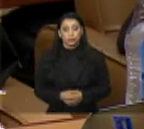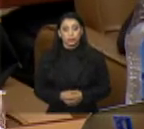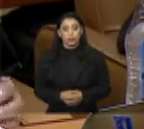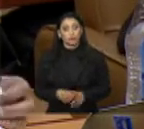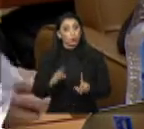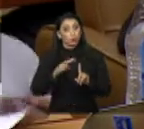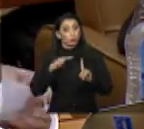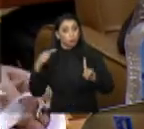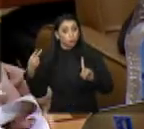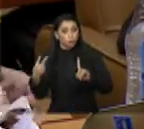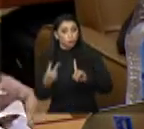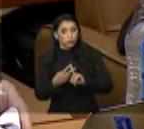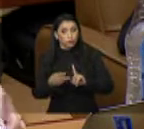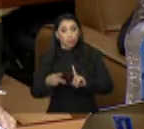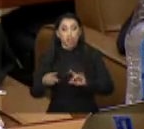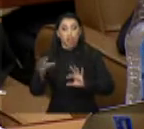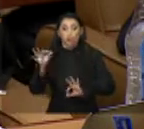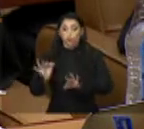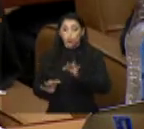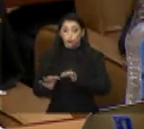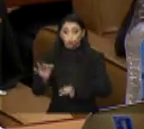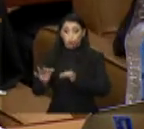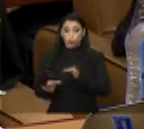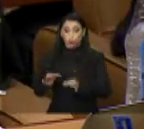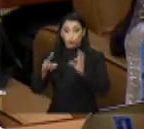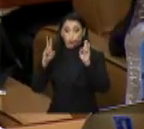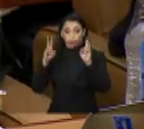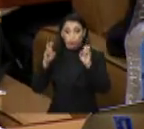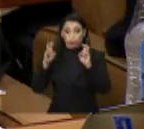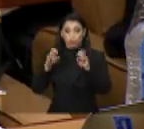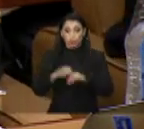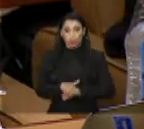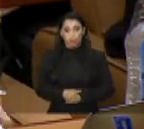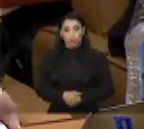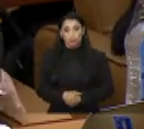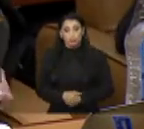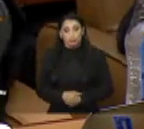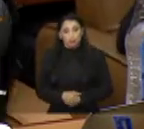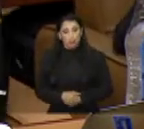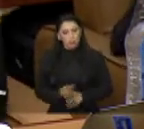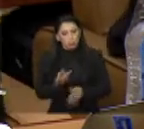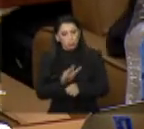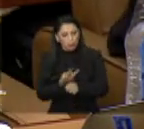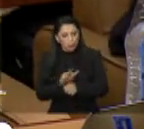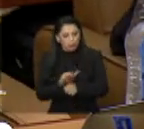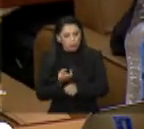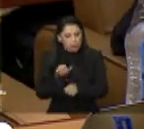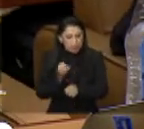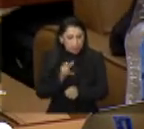vista jurídico Presidente naturalmente Se eu conseguir achar